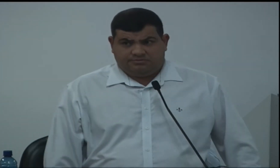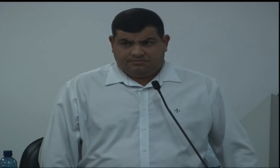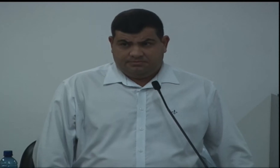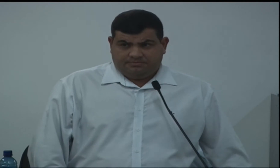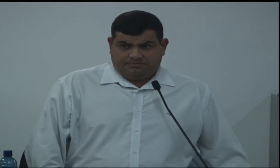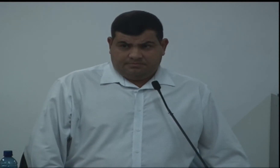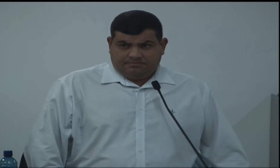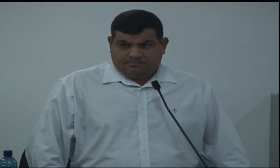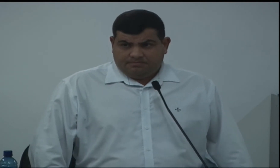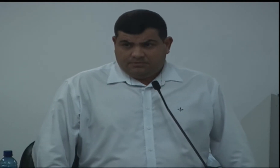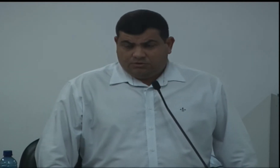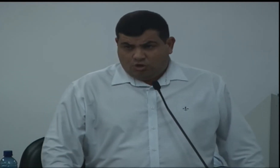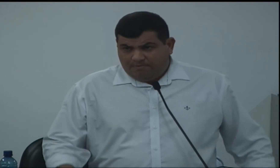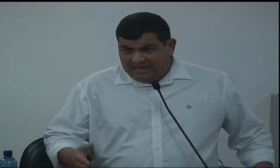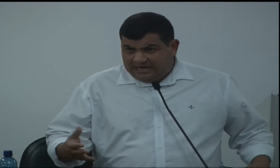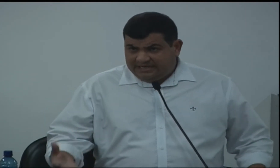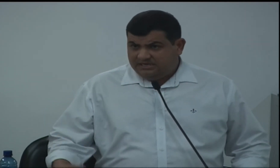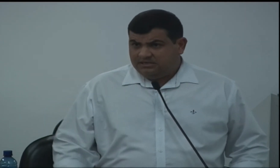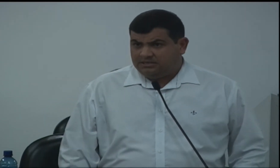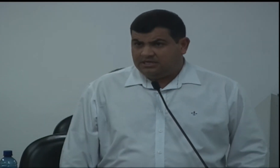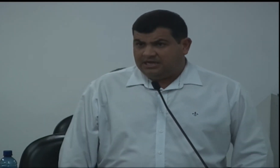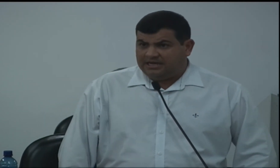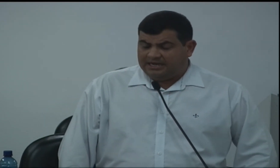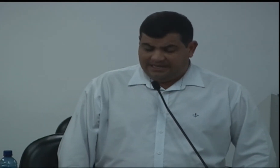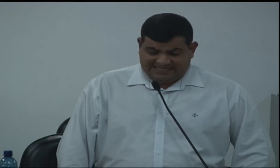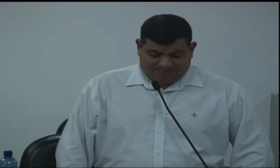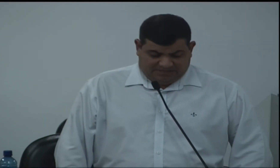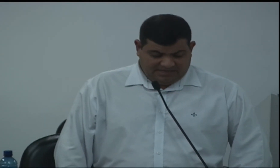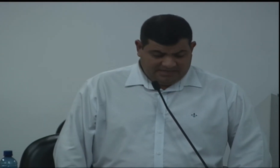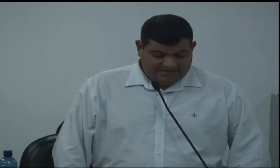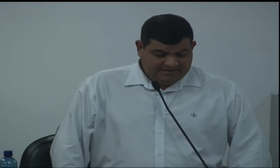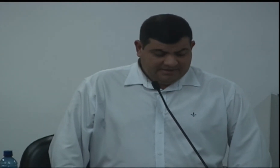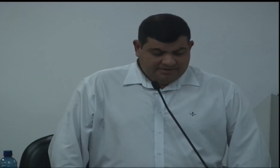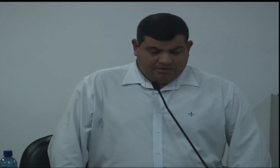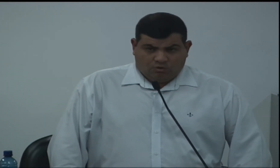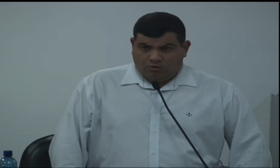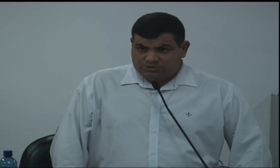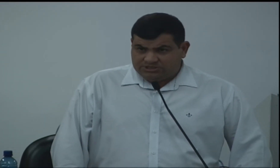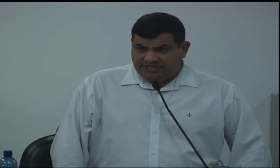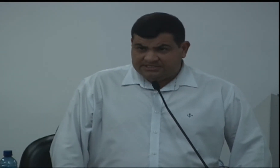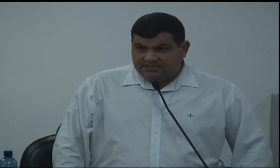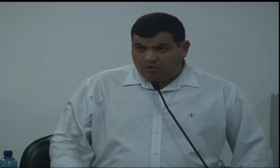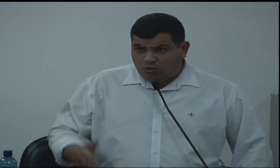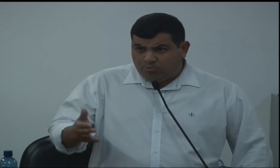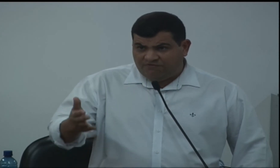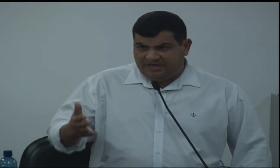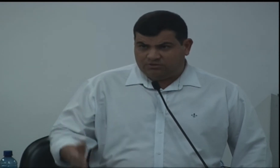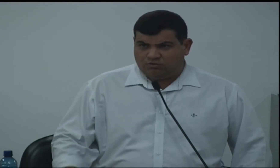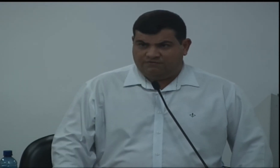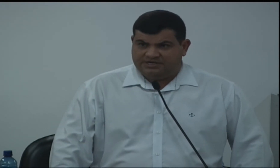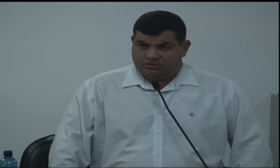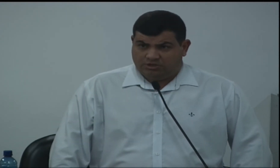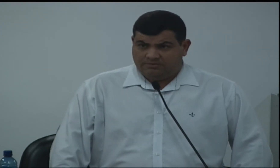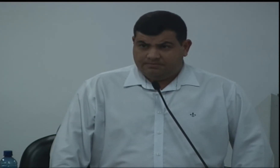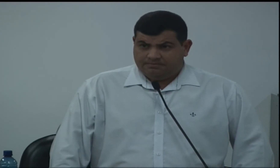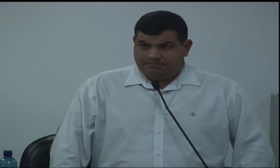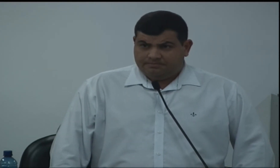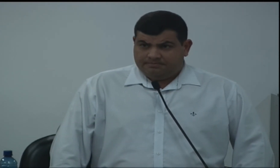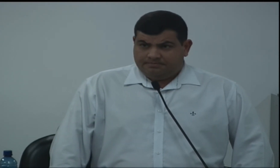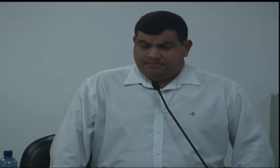veto. E tomara que a Lesp tenha consciência e derruba o veto do